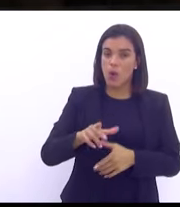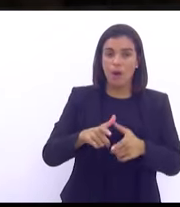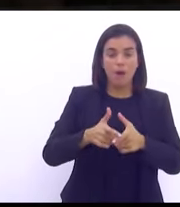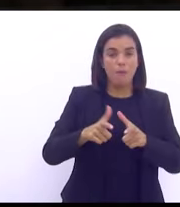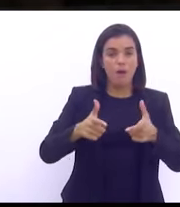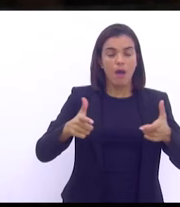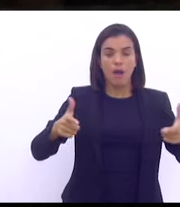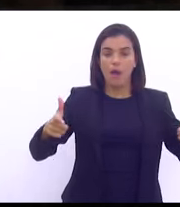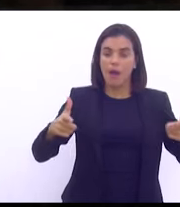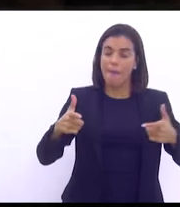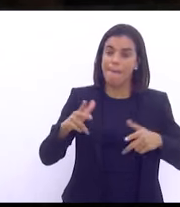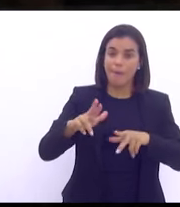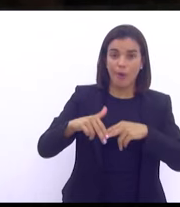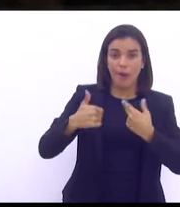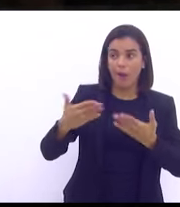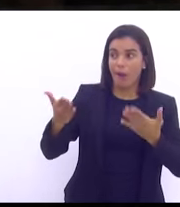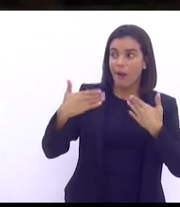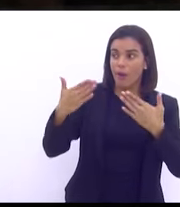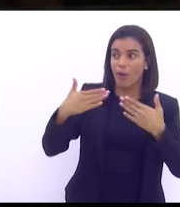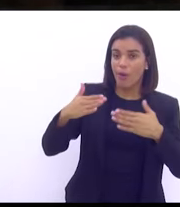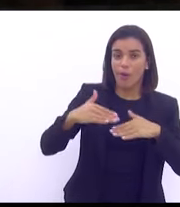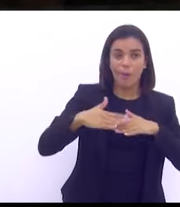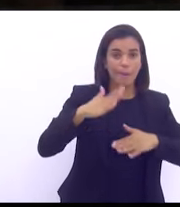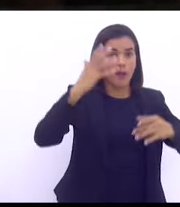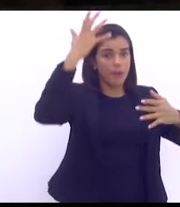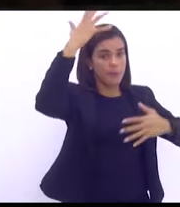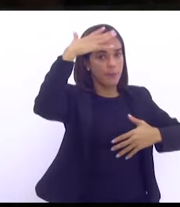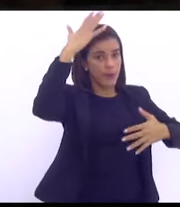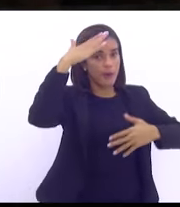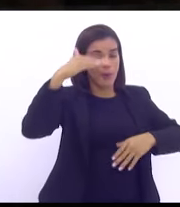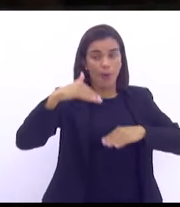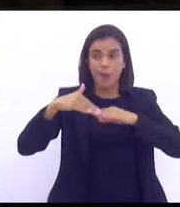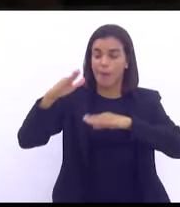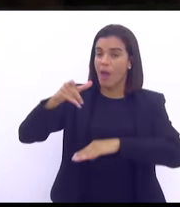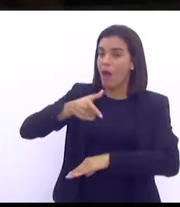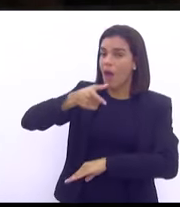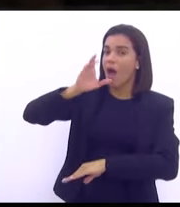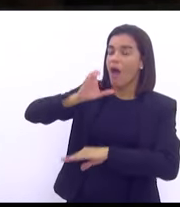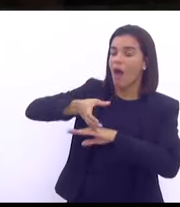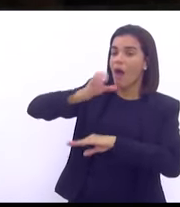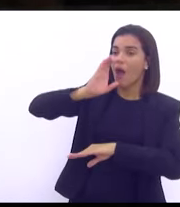evidencia-se, muito calor, mais banho a tomar, mais água a beber.